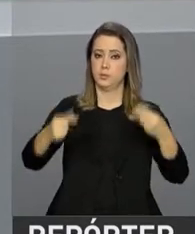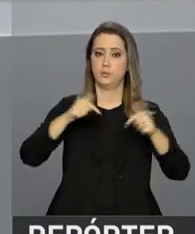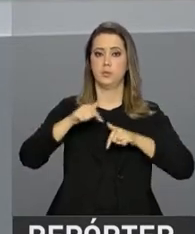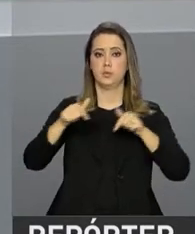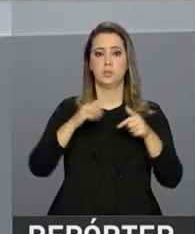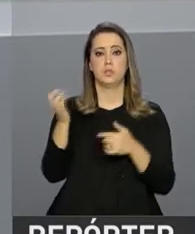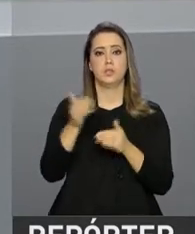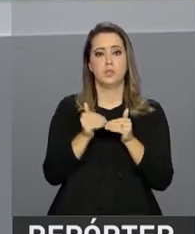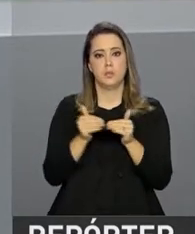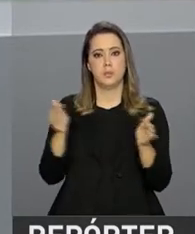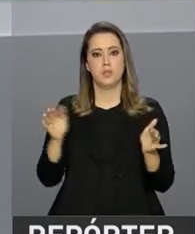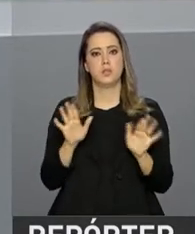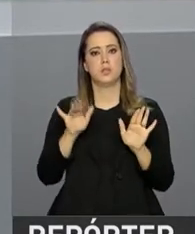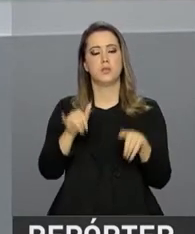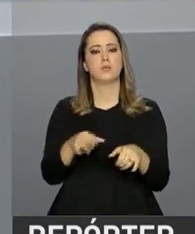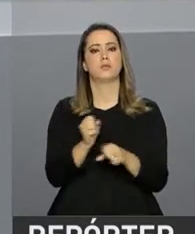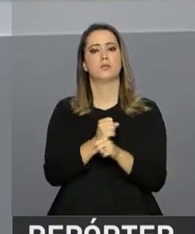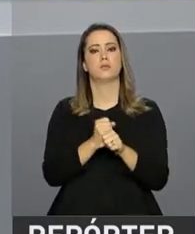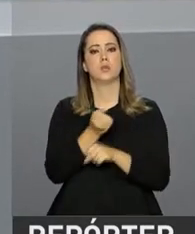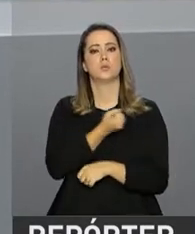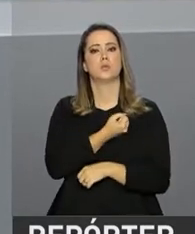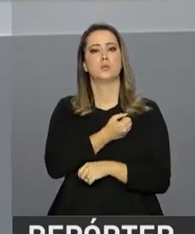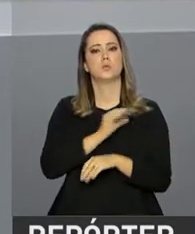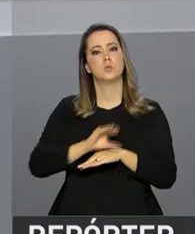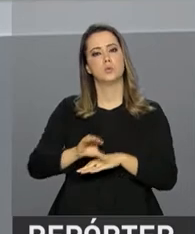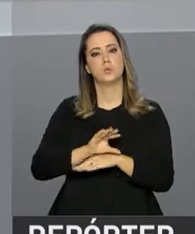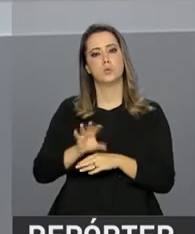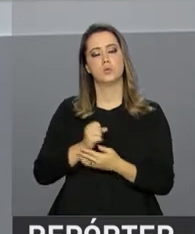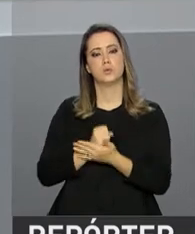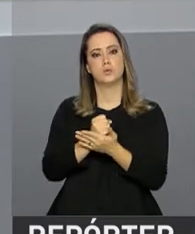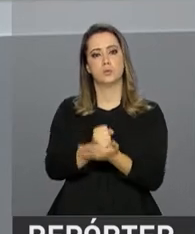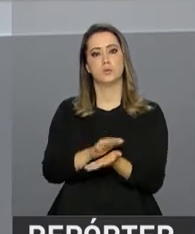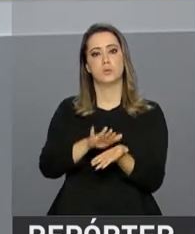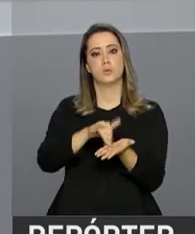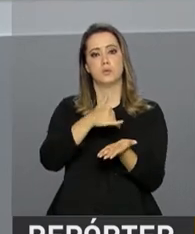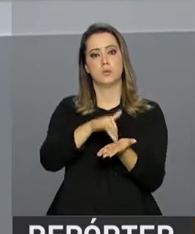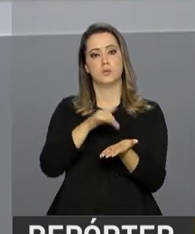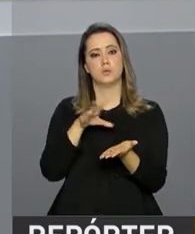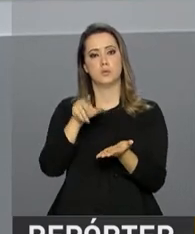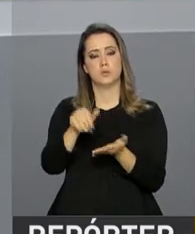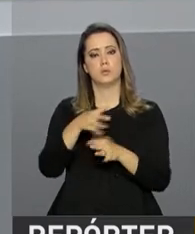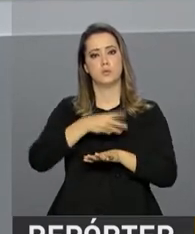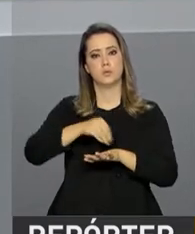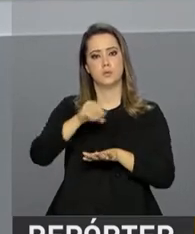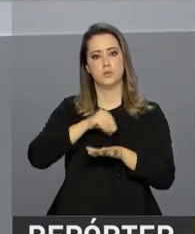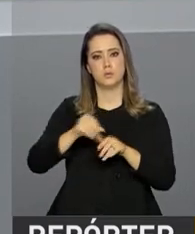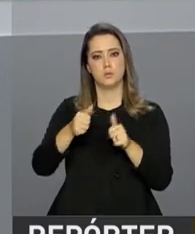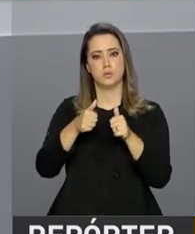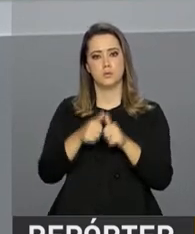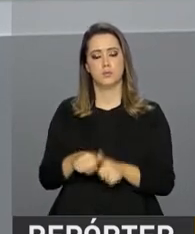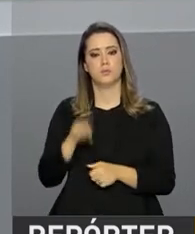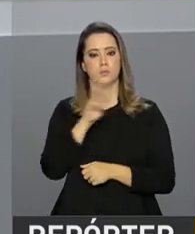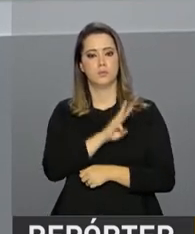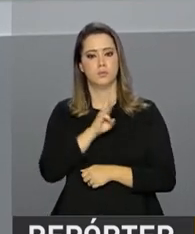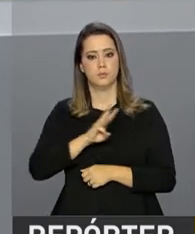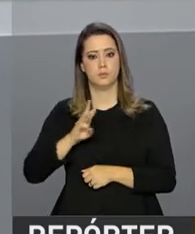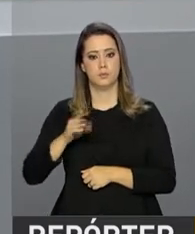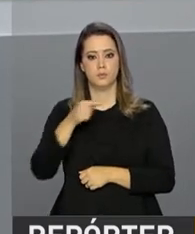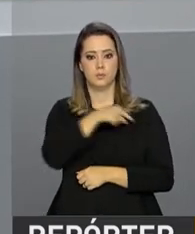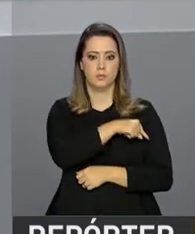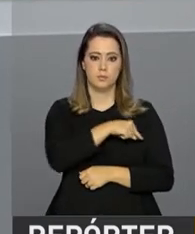Trabalho pretende ampliar até o final deste ano o número de cursos oferecidos. As inscrições e todas as informações estão